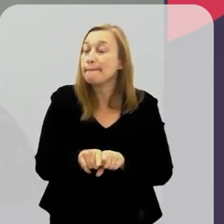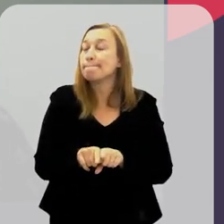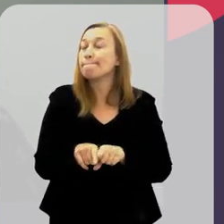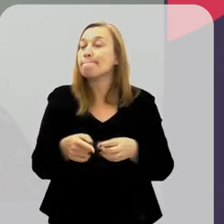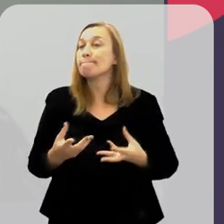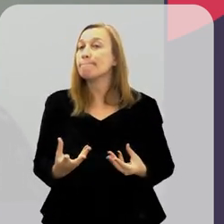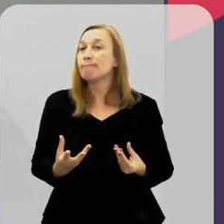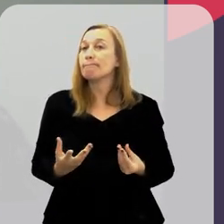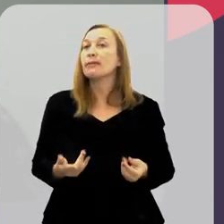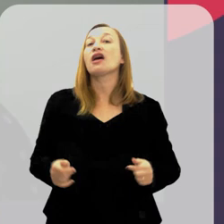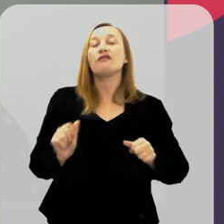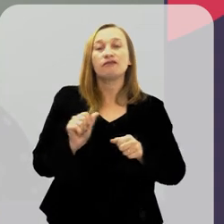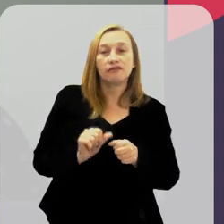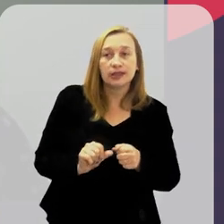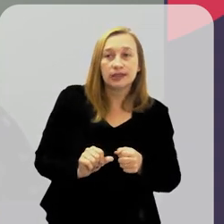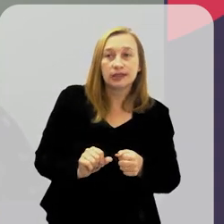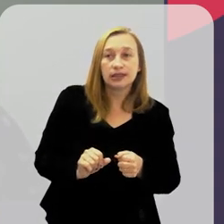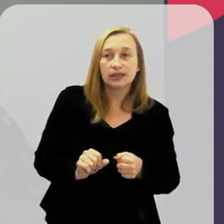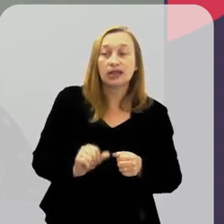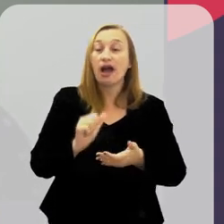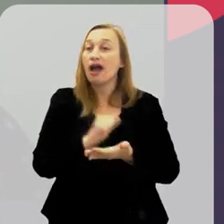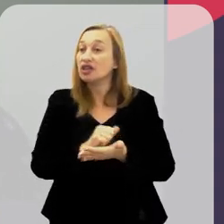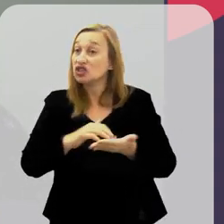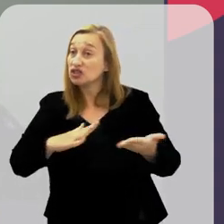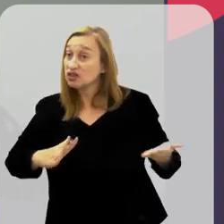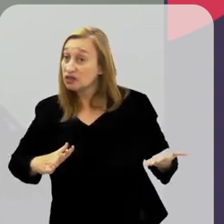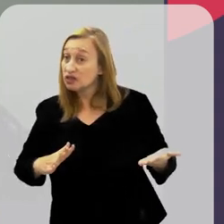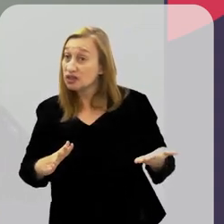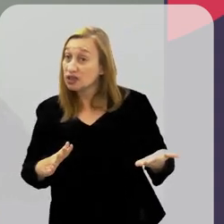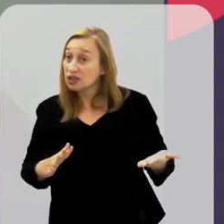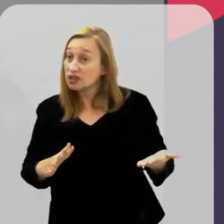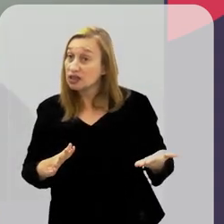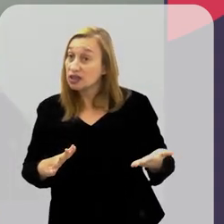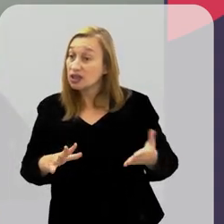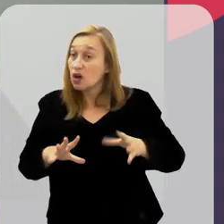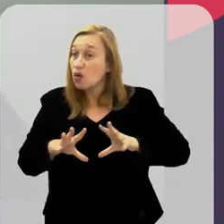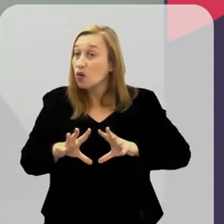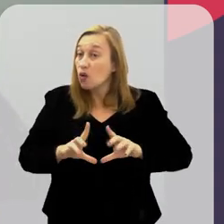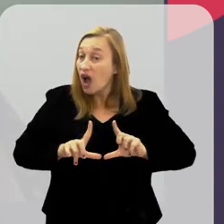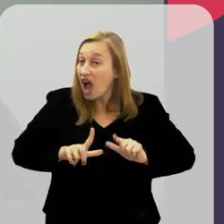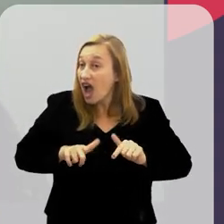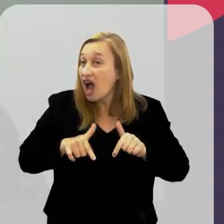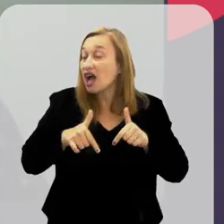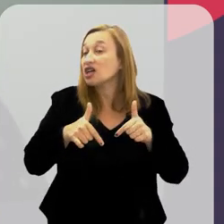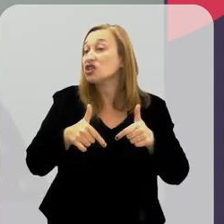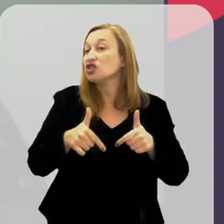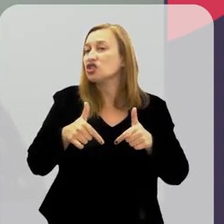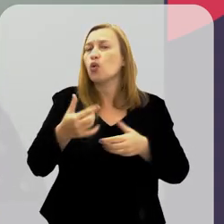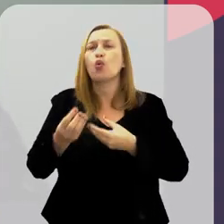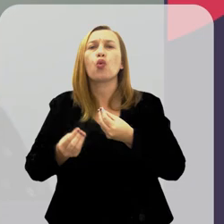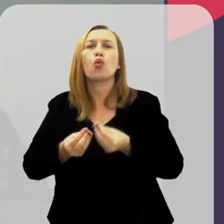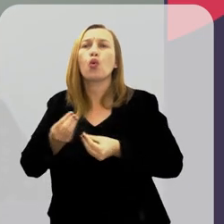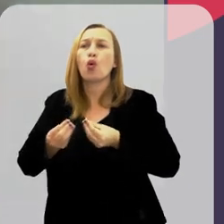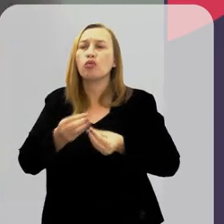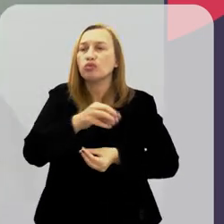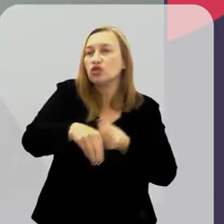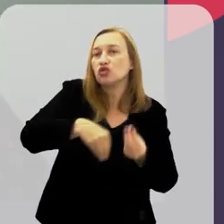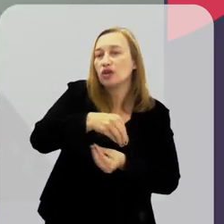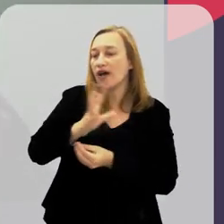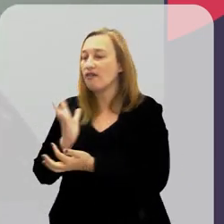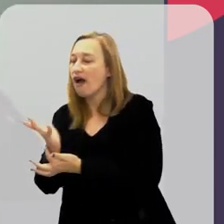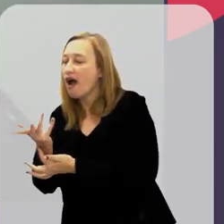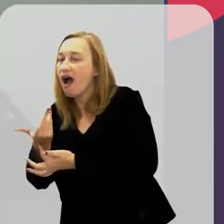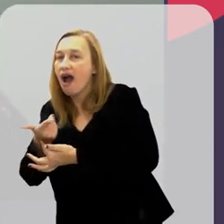também nós fizemos atividades STEAM, mão na massa. Como eram essas atividades?